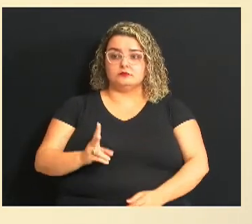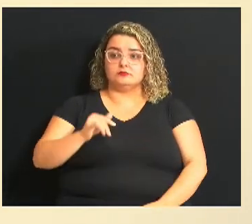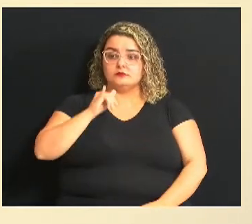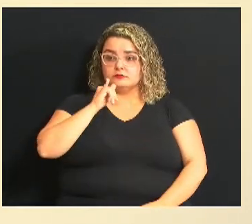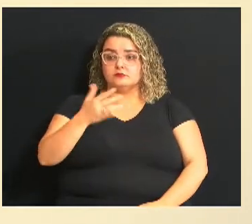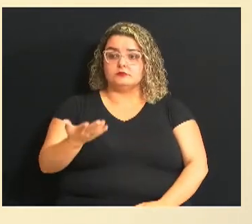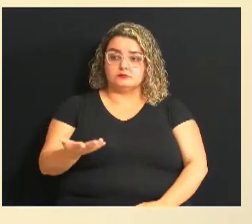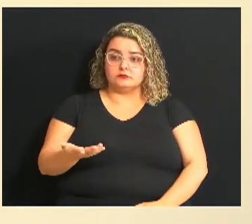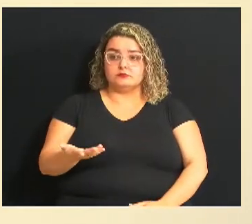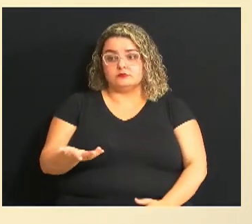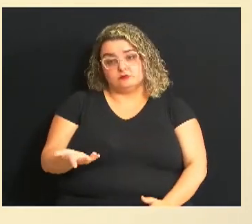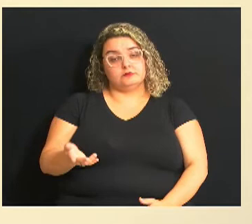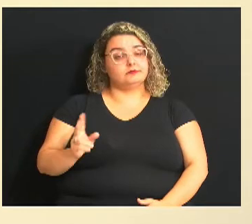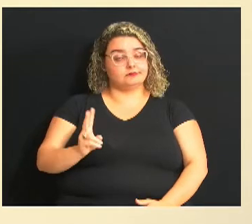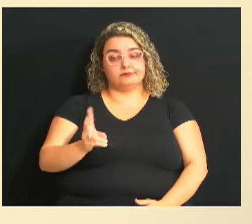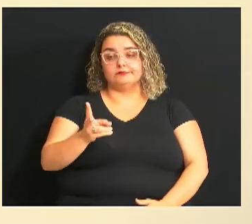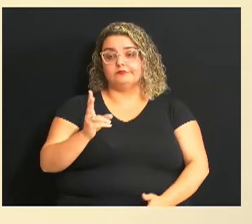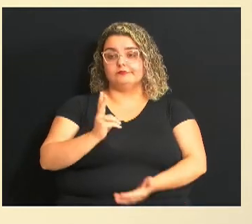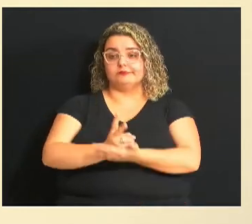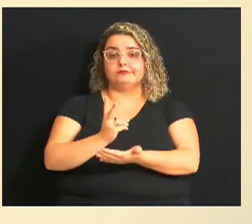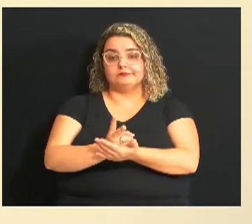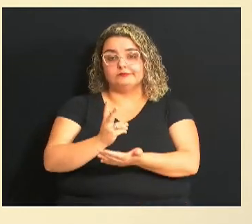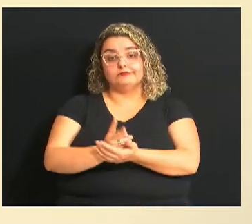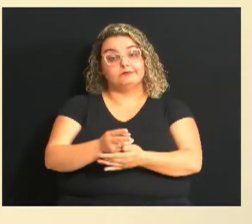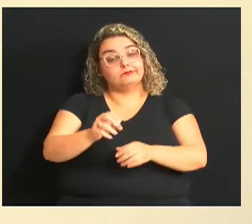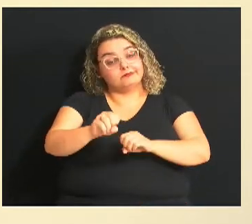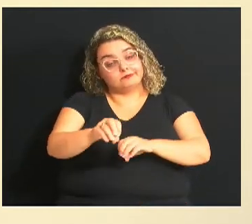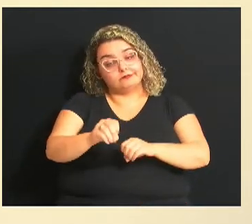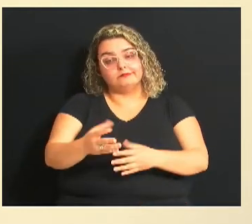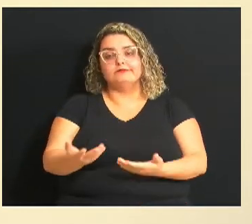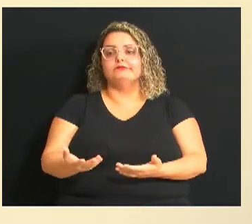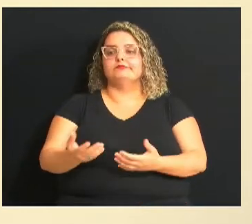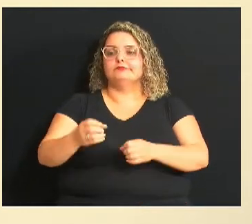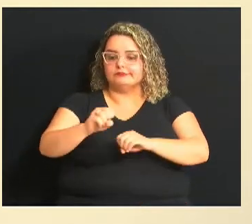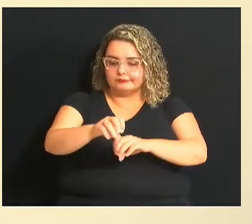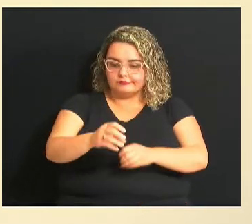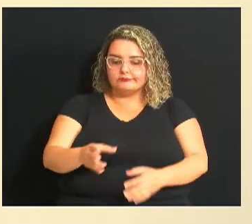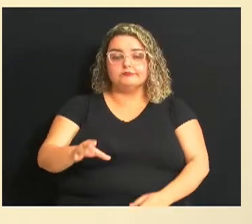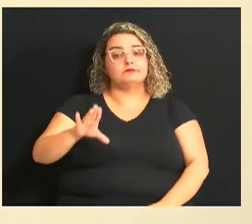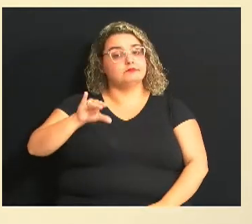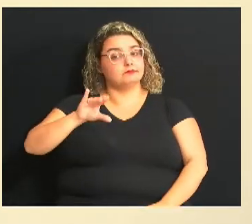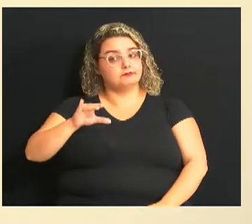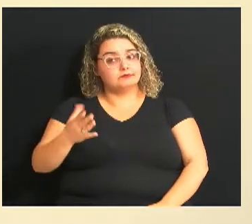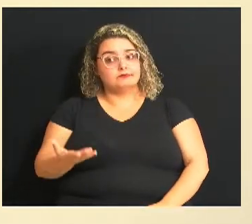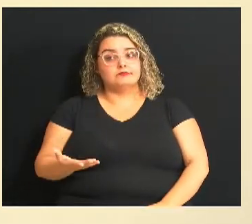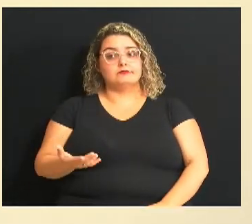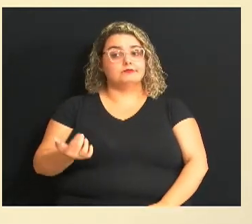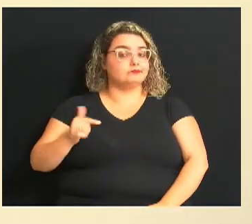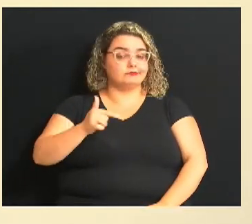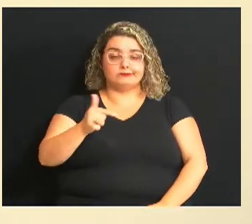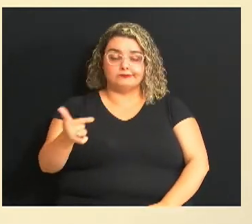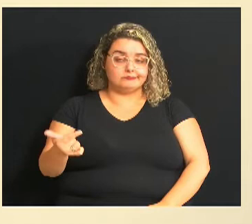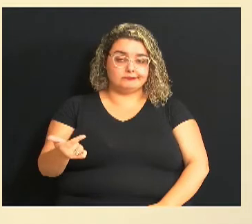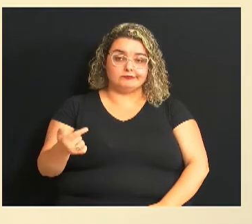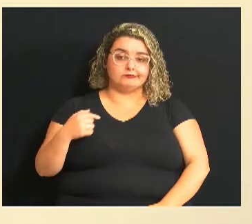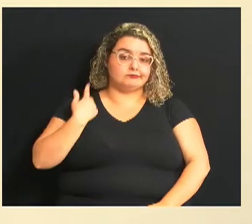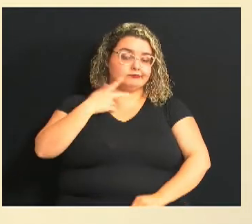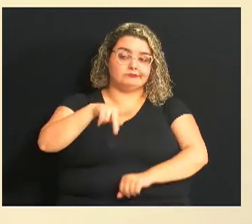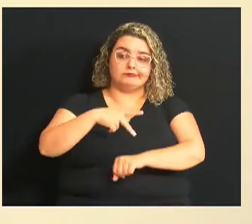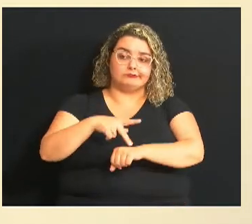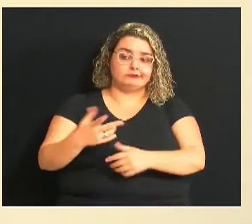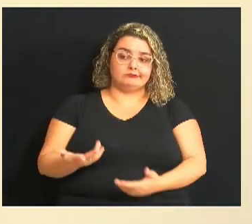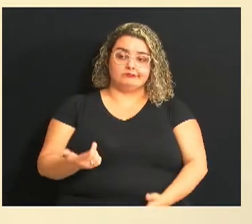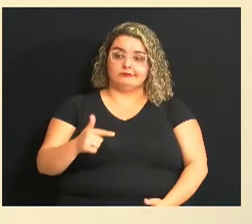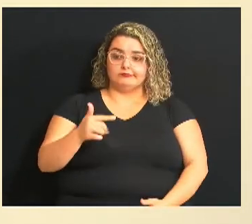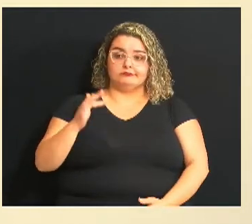batida, mas é a mesma. Com educação, com ciência. Sem isso, o nosso país não tem